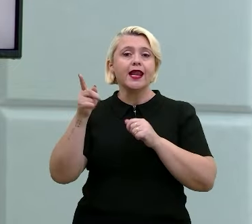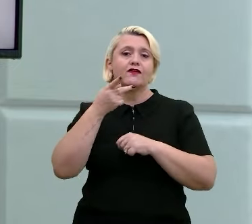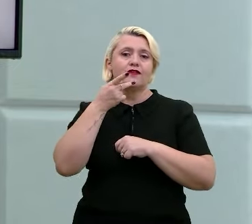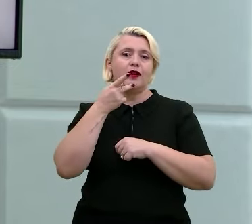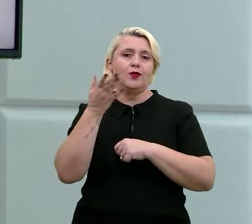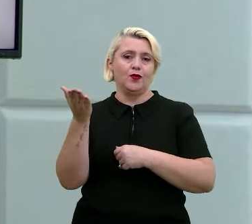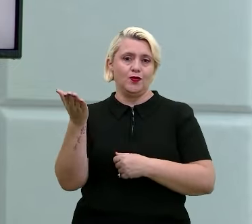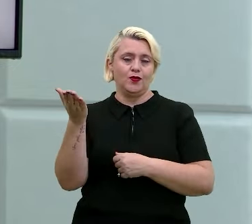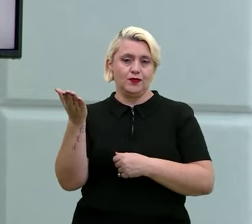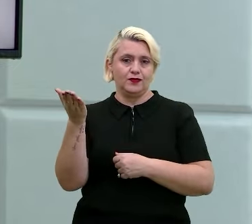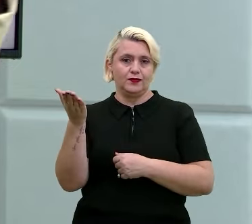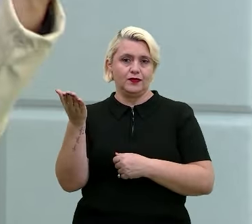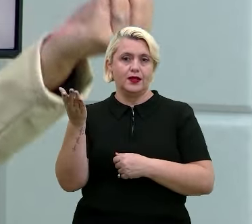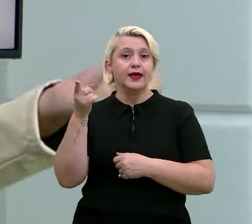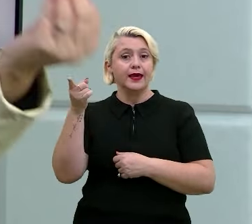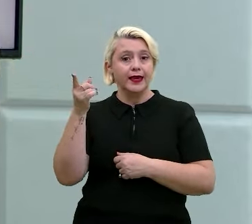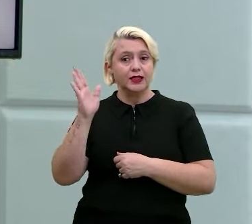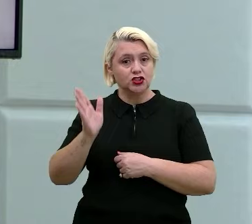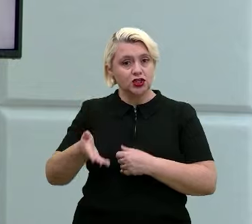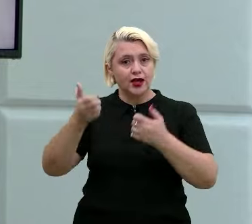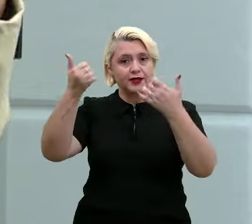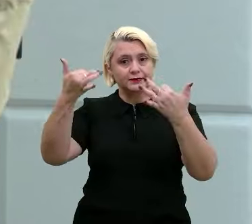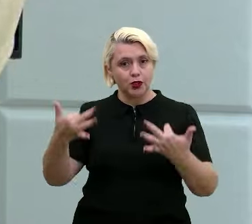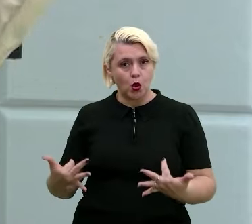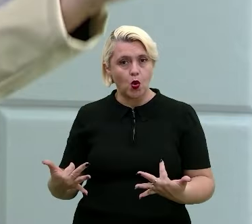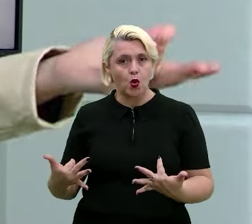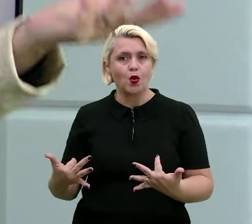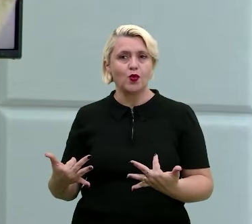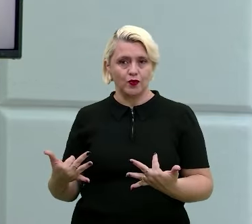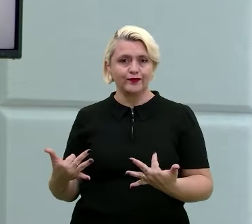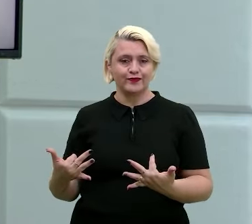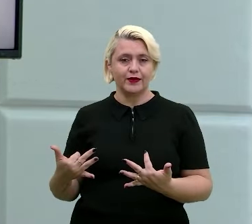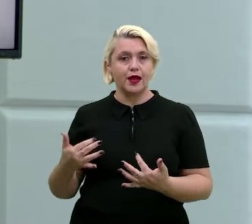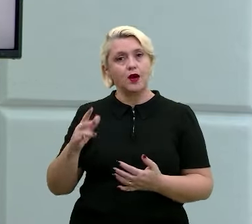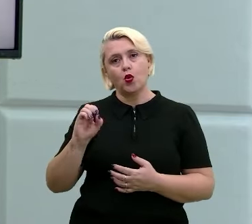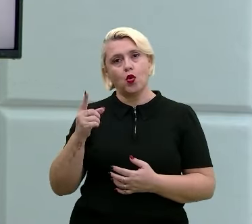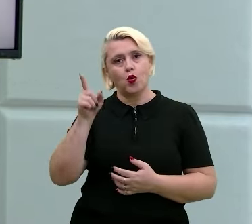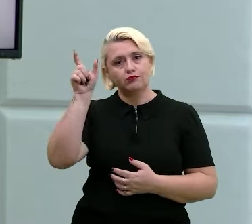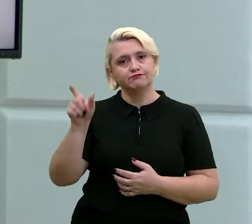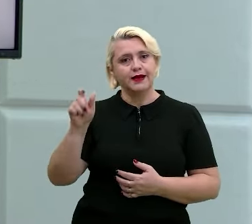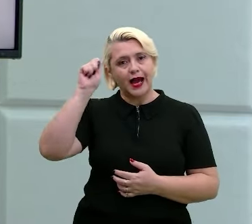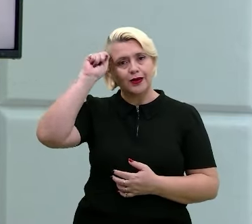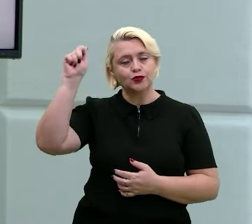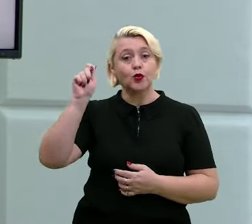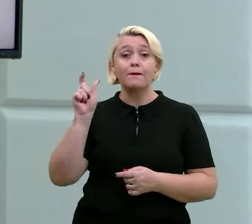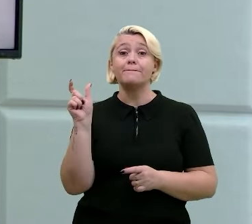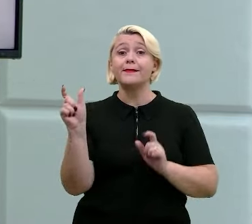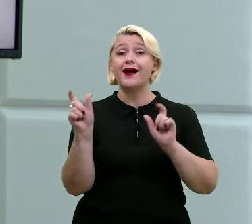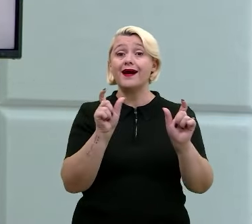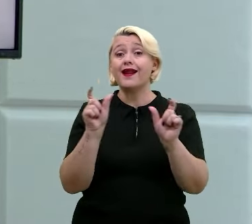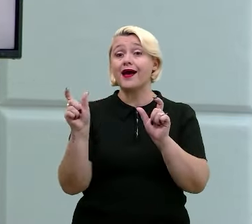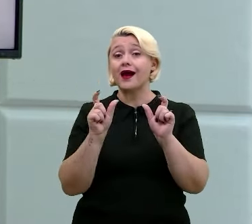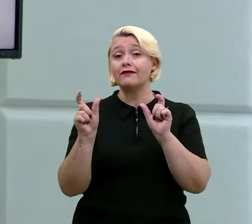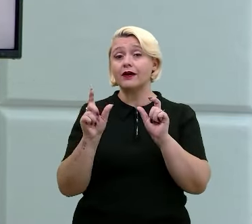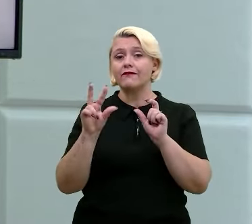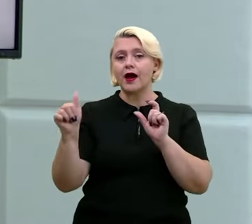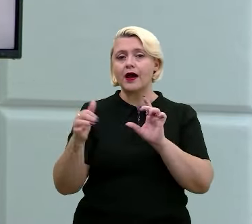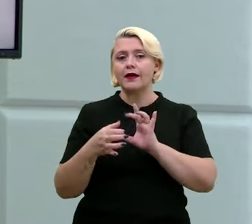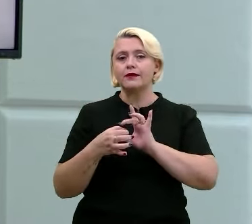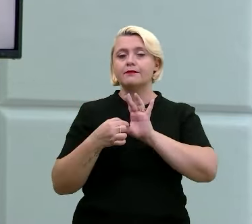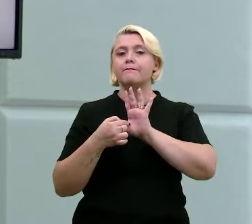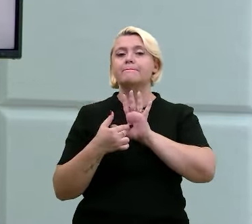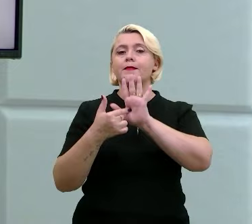tal, ou conforme, né, o autor X. Então, são essas palavrinhas que vão